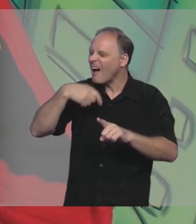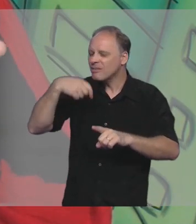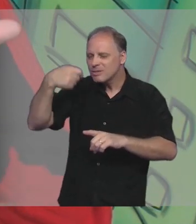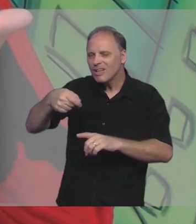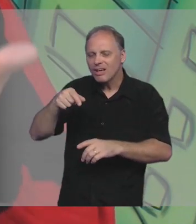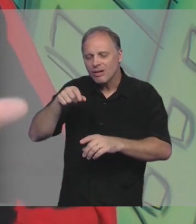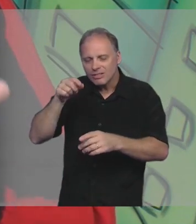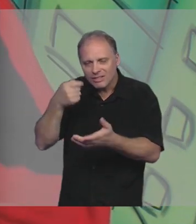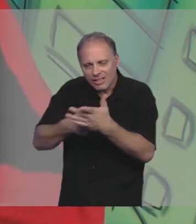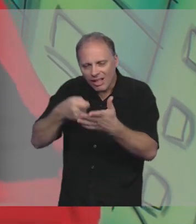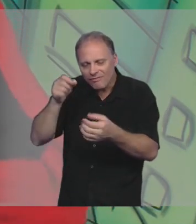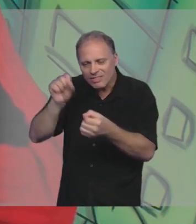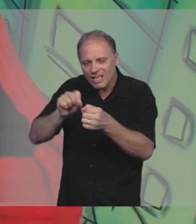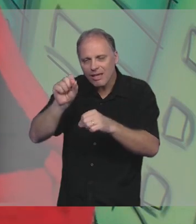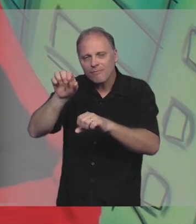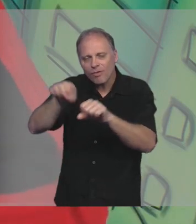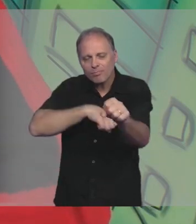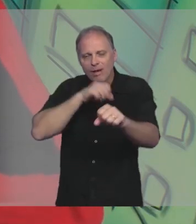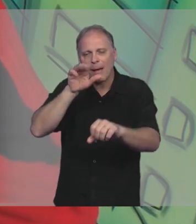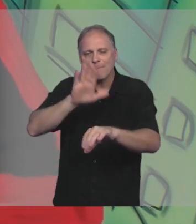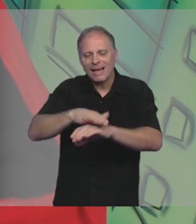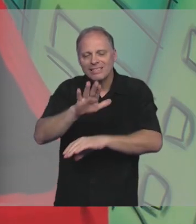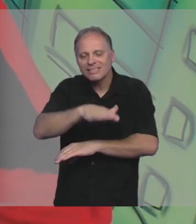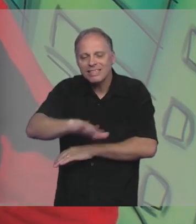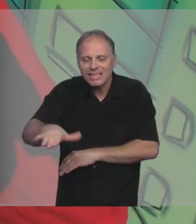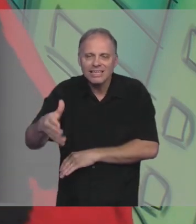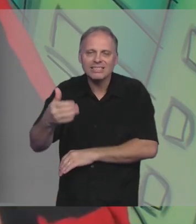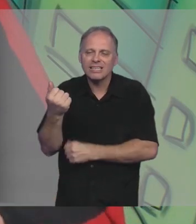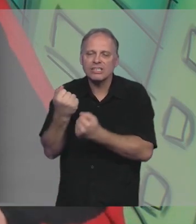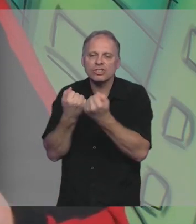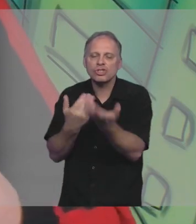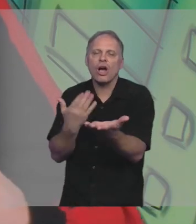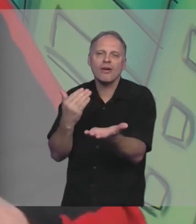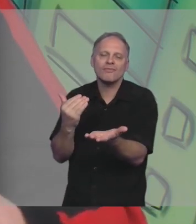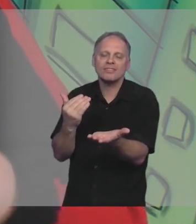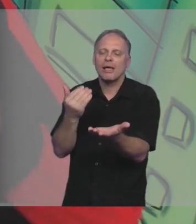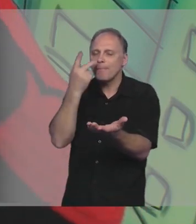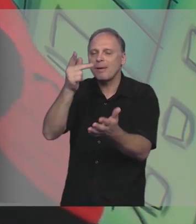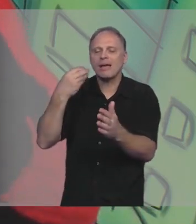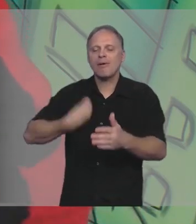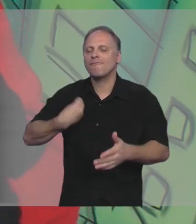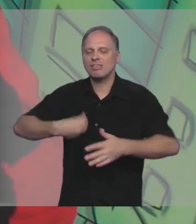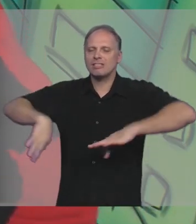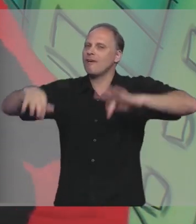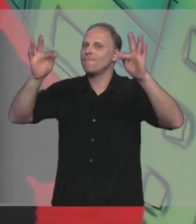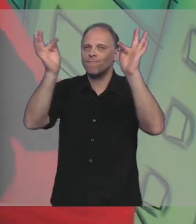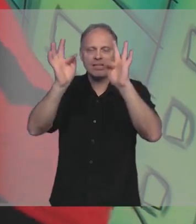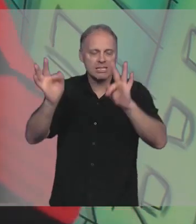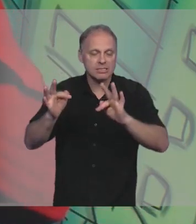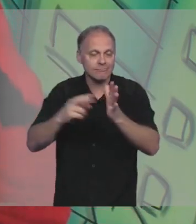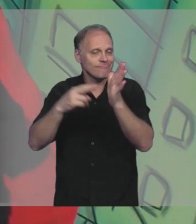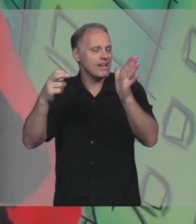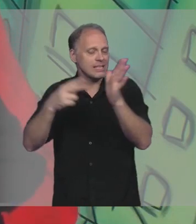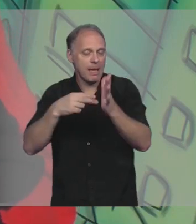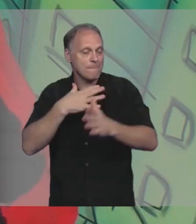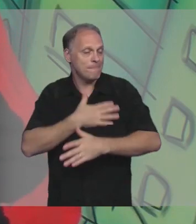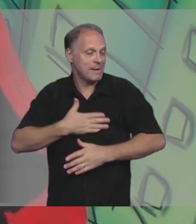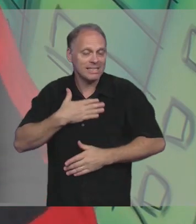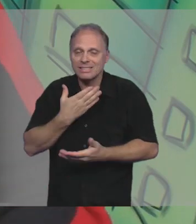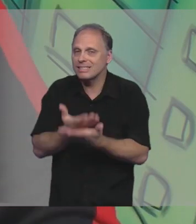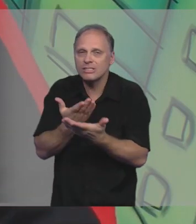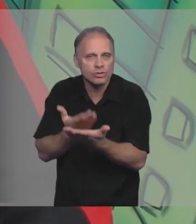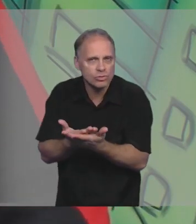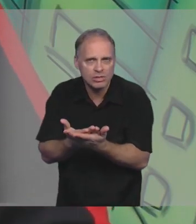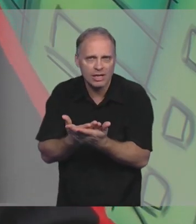mais formar crianças, adolescentes e jovens para a vida, felizes, com alegria, com prazer de